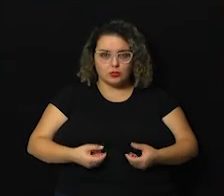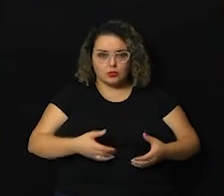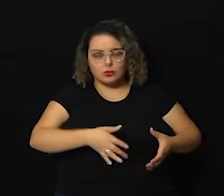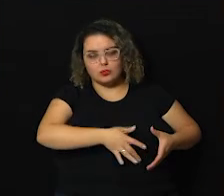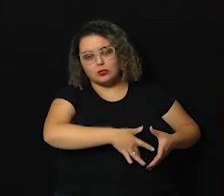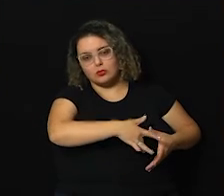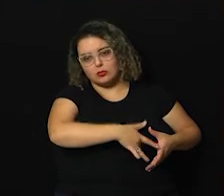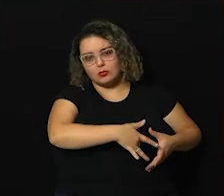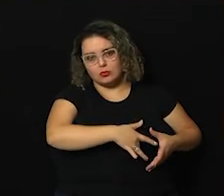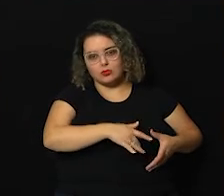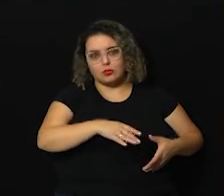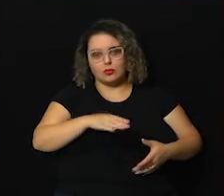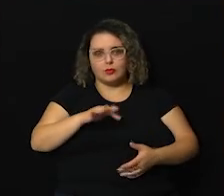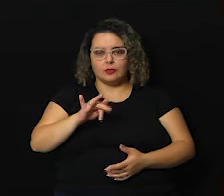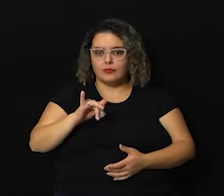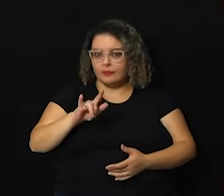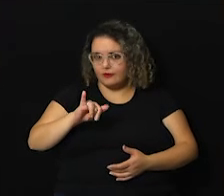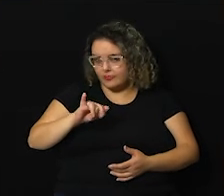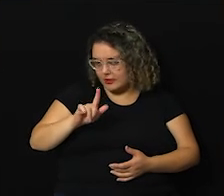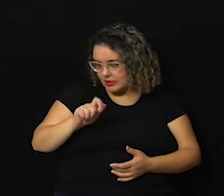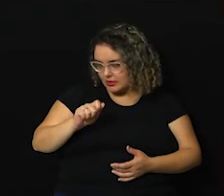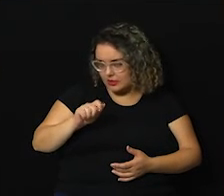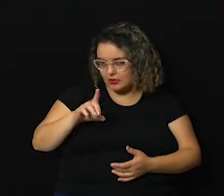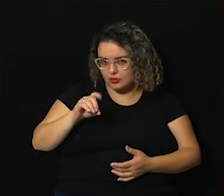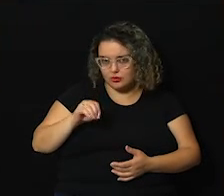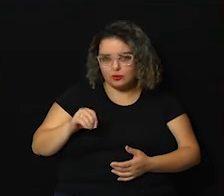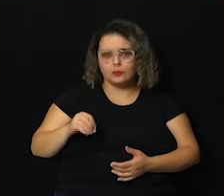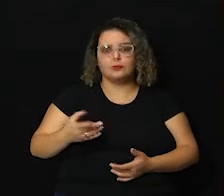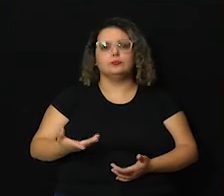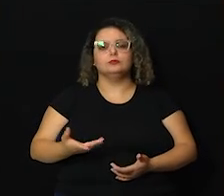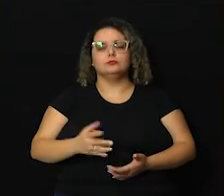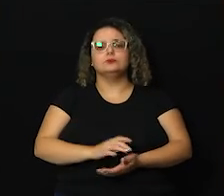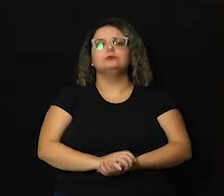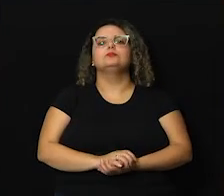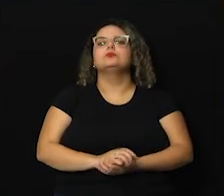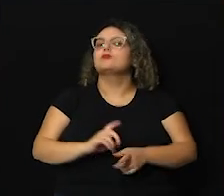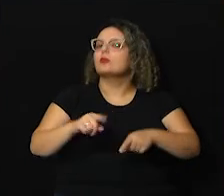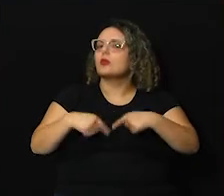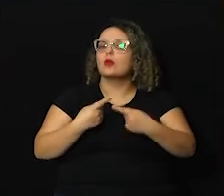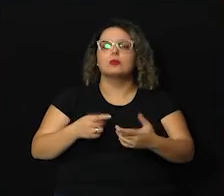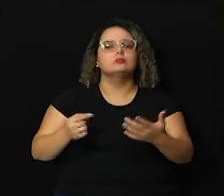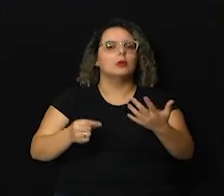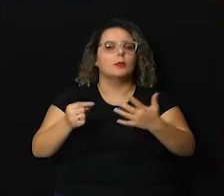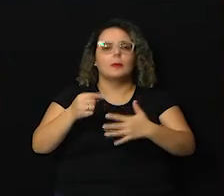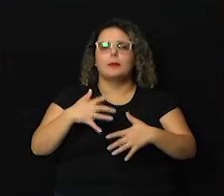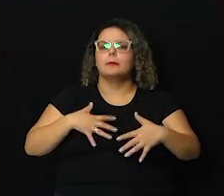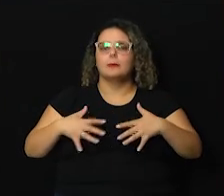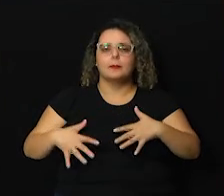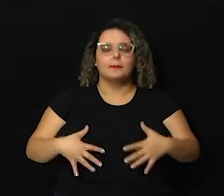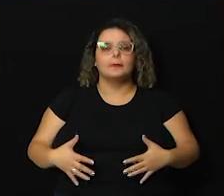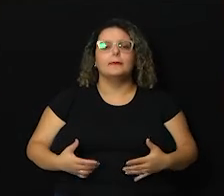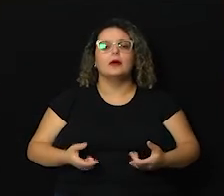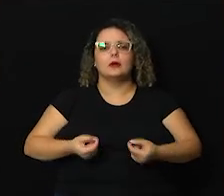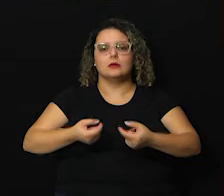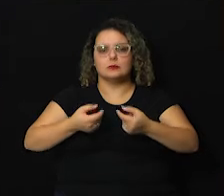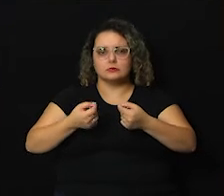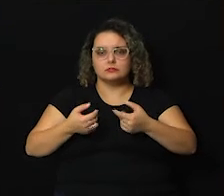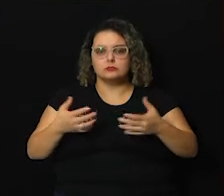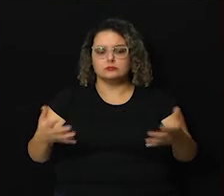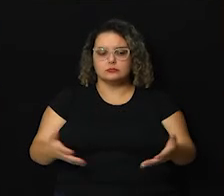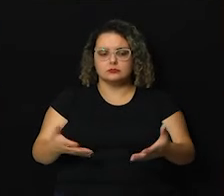né, da vesícula biliar, e etc. Todos os tecidos do corpo podem gerar tumores e que